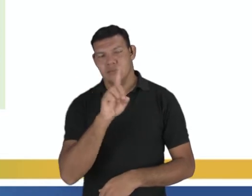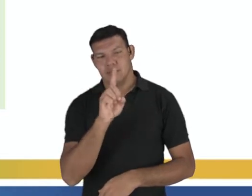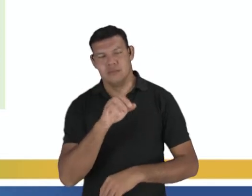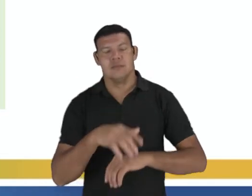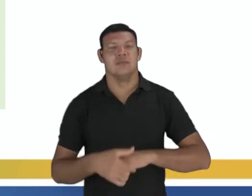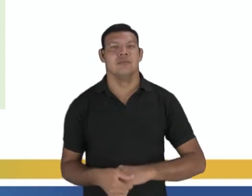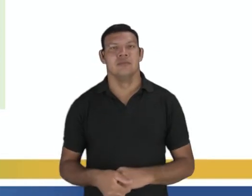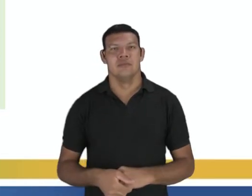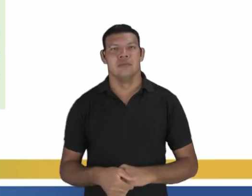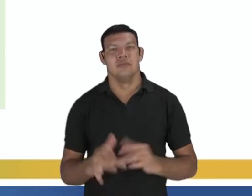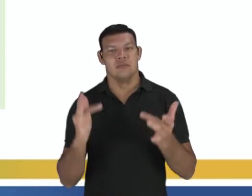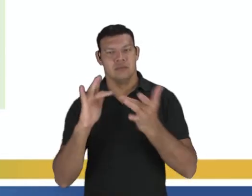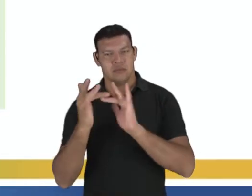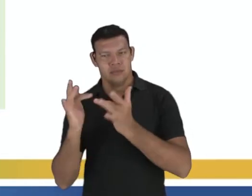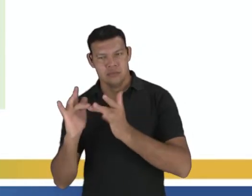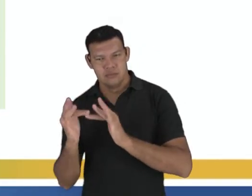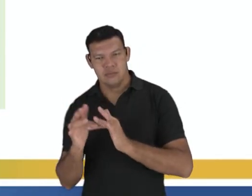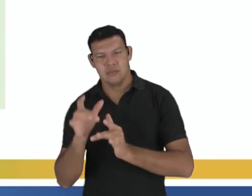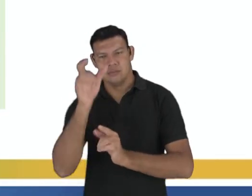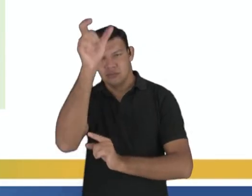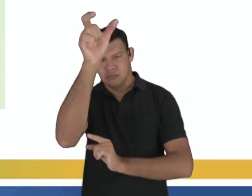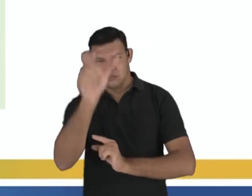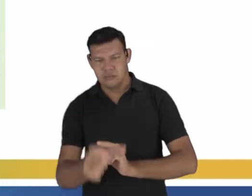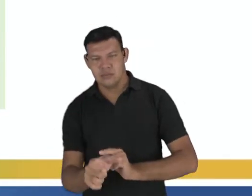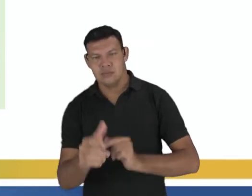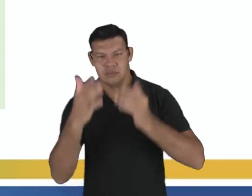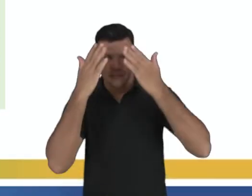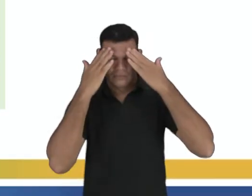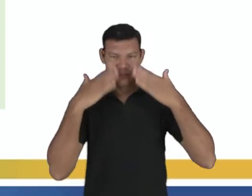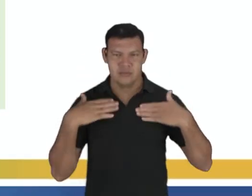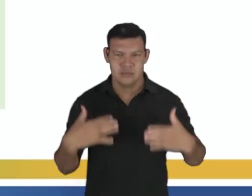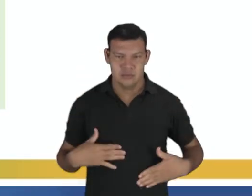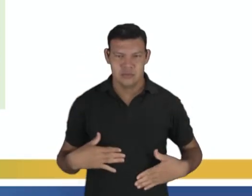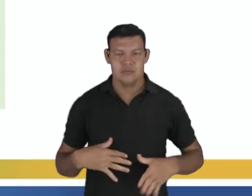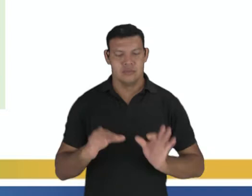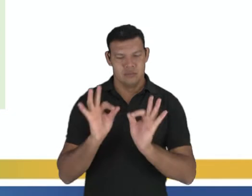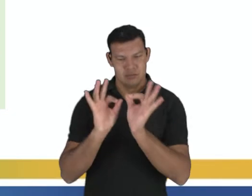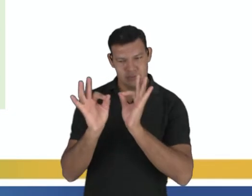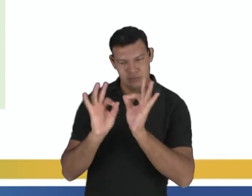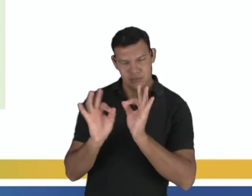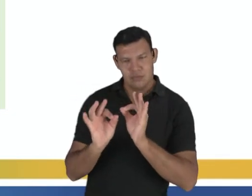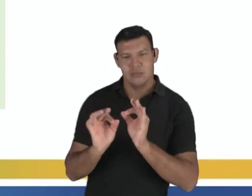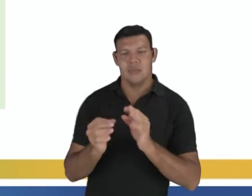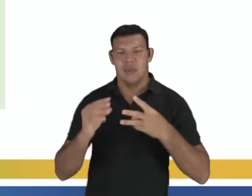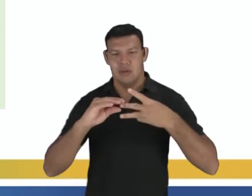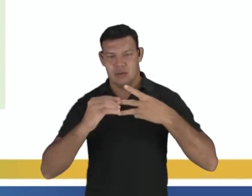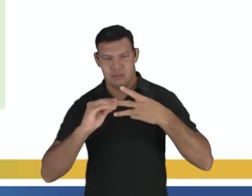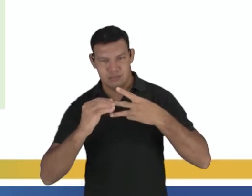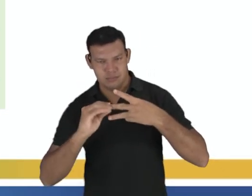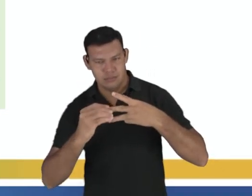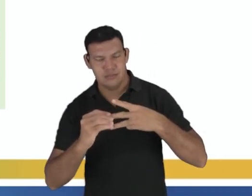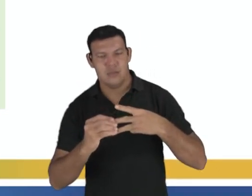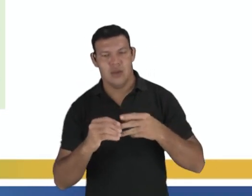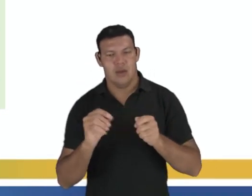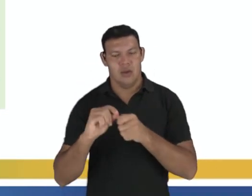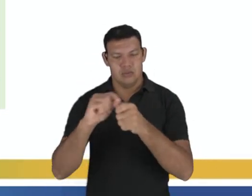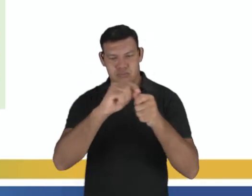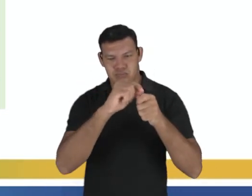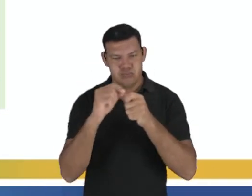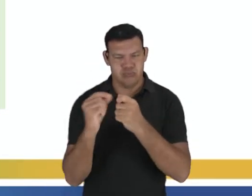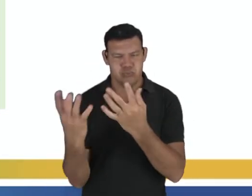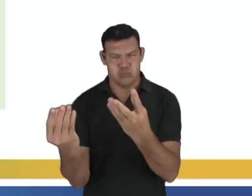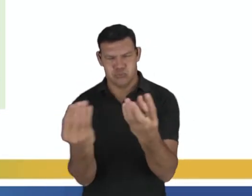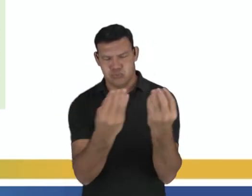atenuado, tá? Entrar em contato com o mesmo indivíduo, seu corpo já estará preparado para produzir um grande número de anticorpos em